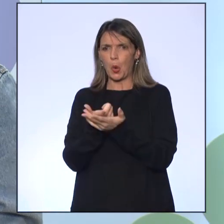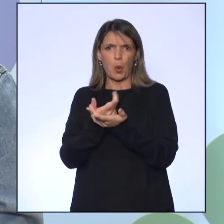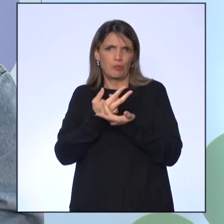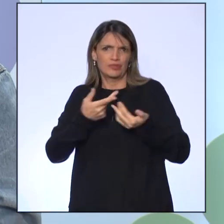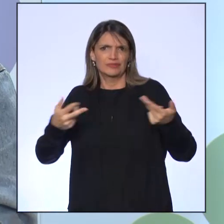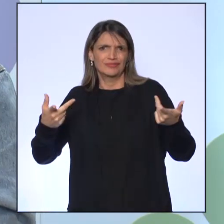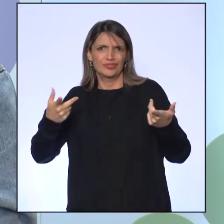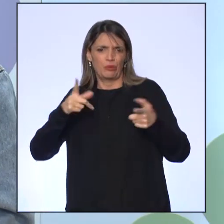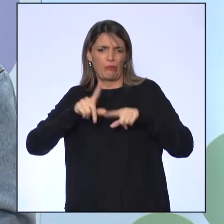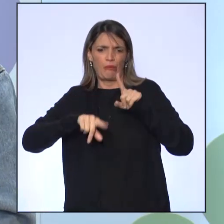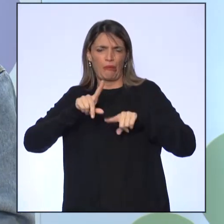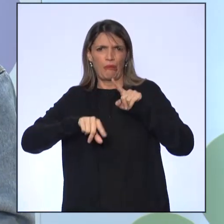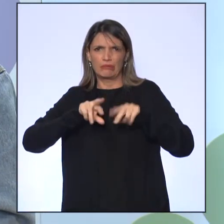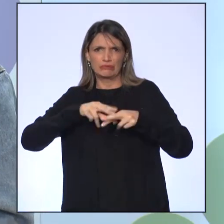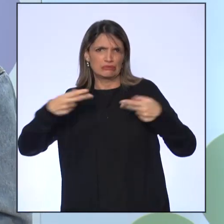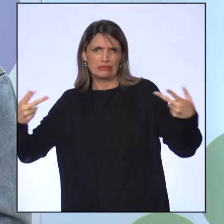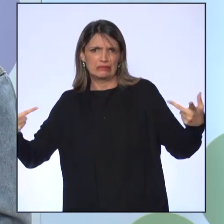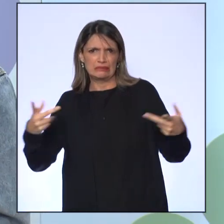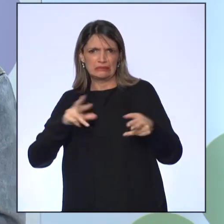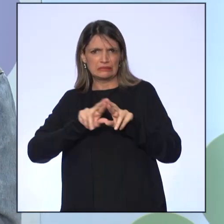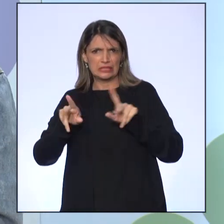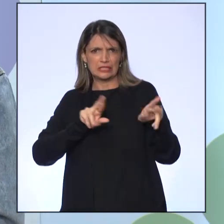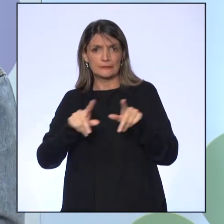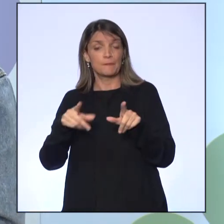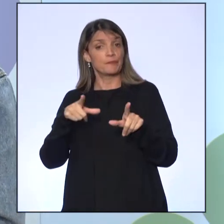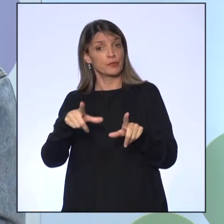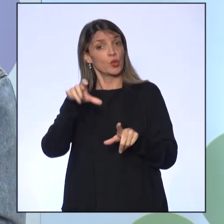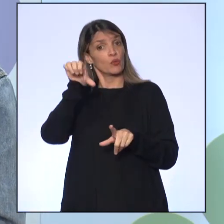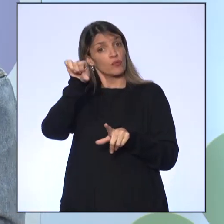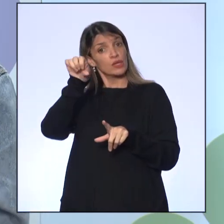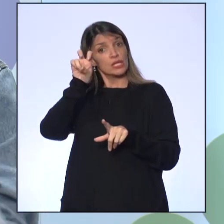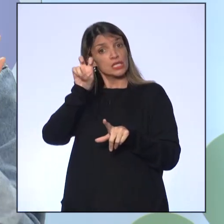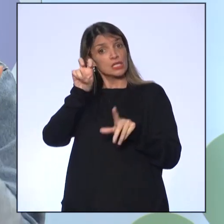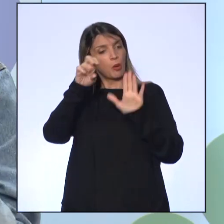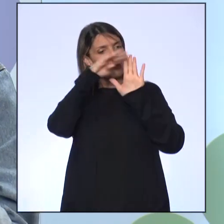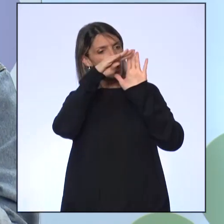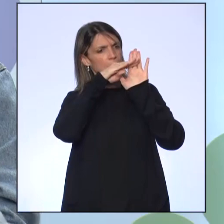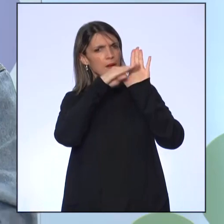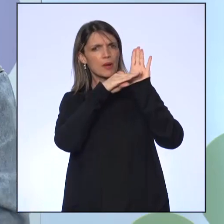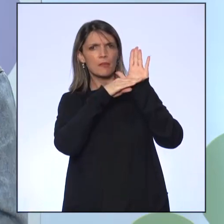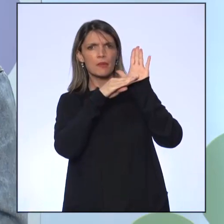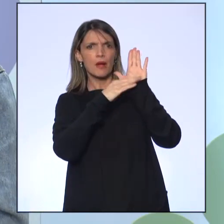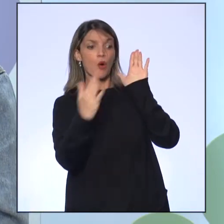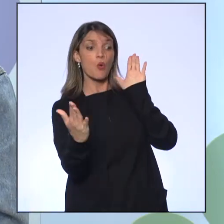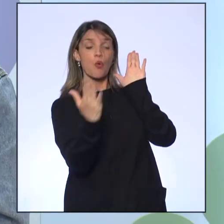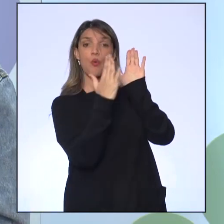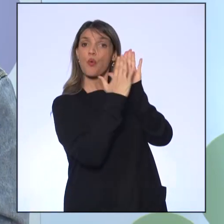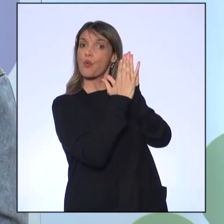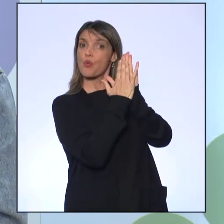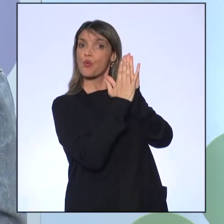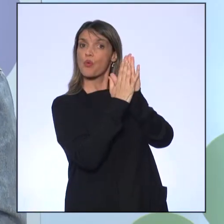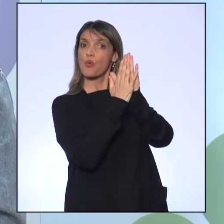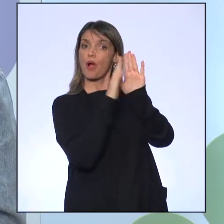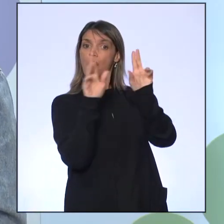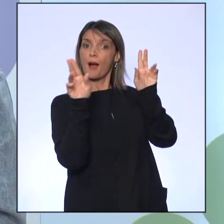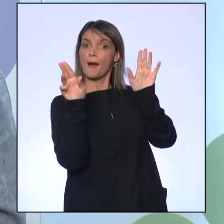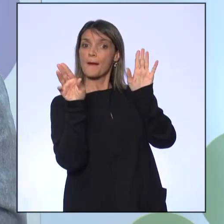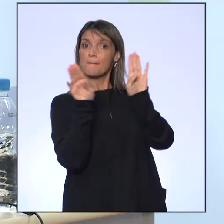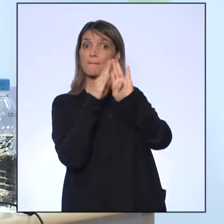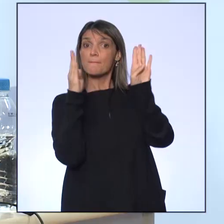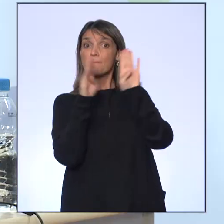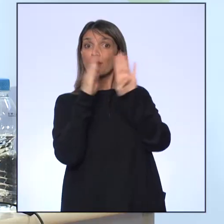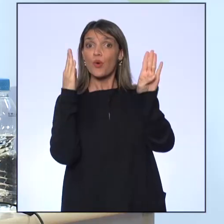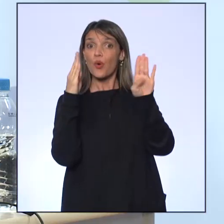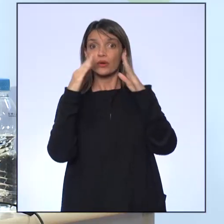ele escreveu essas 95 teses, que é esse documento que apareceu aí na sua tela, e colou na porta da igreja, né? Se tivesse Twitter na época,